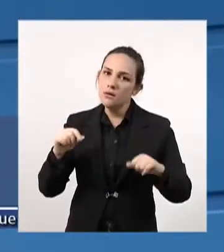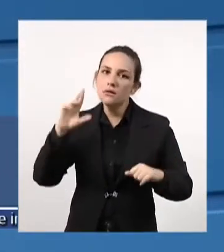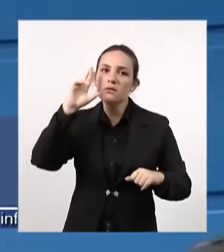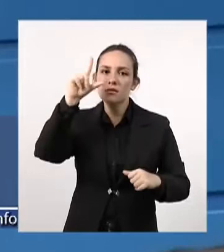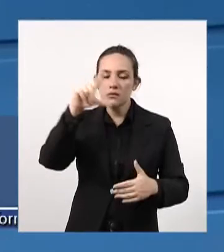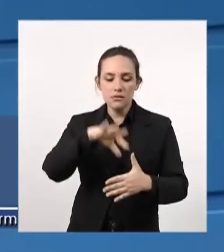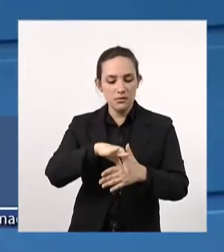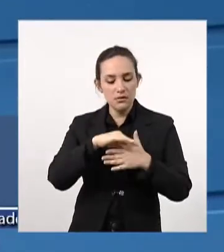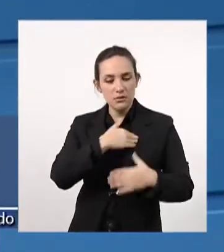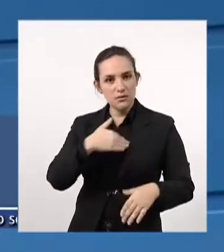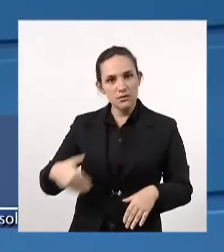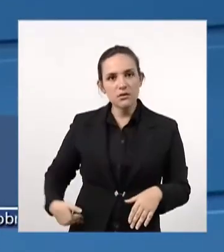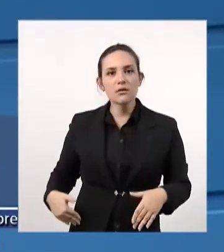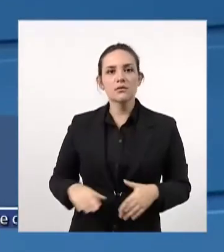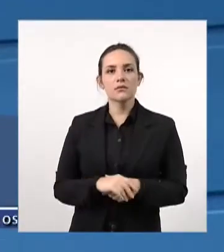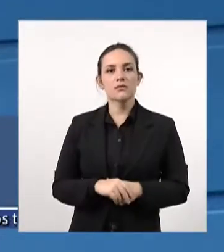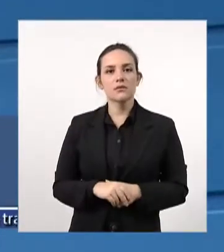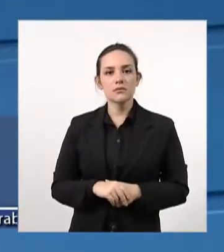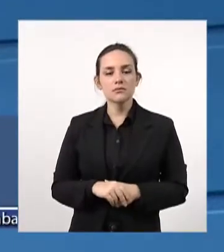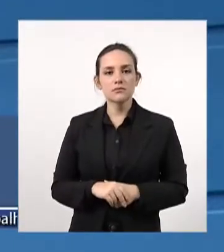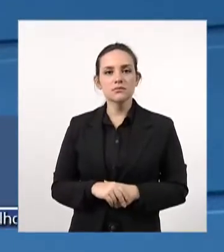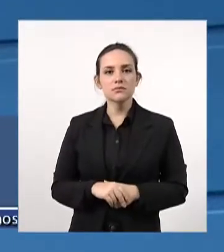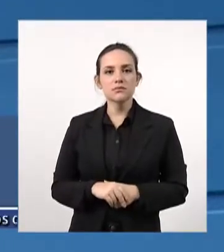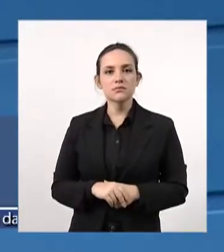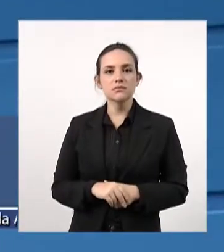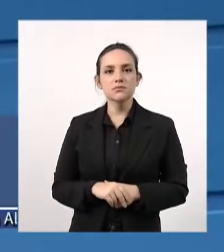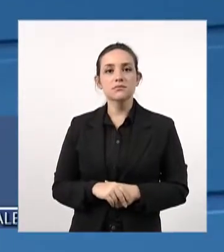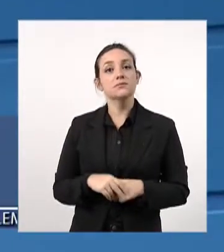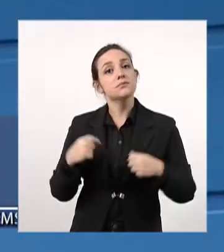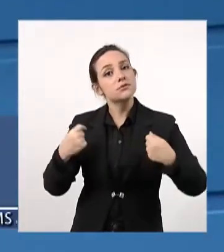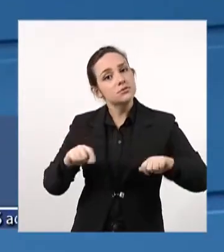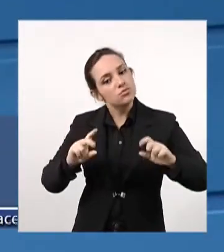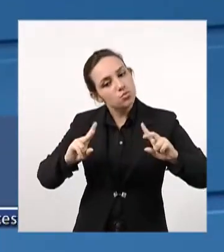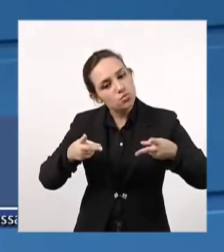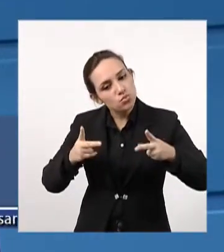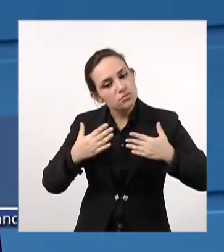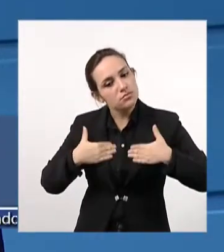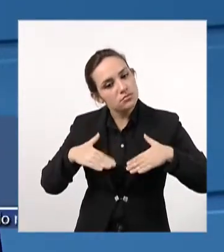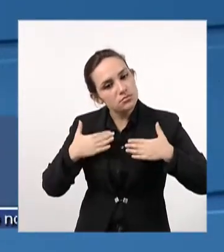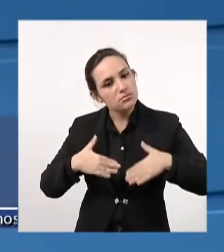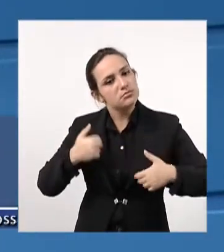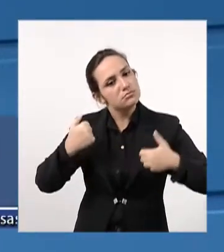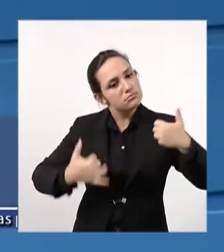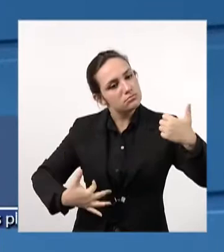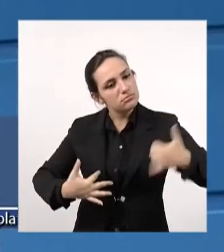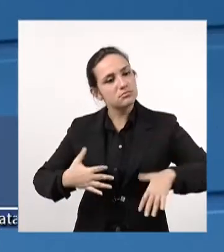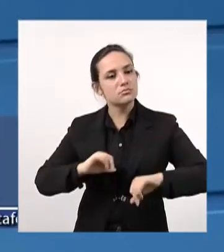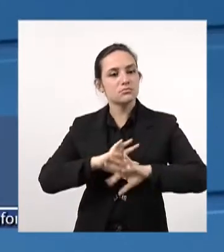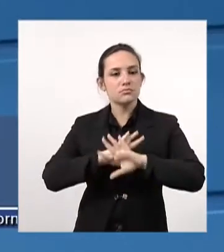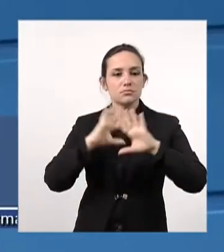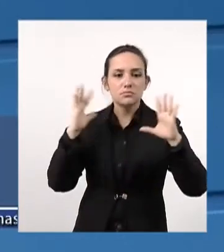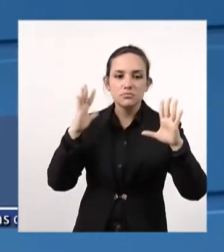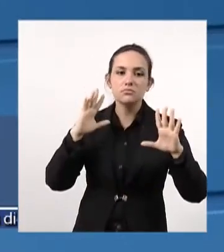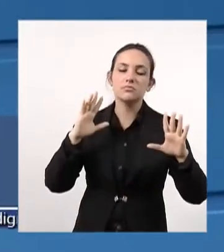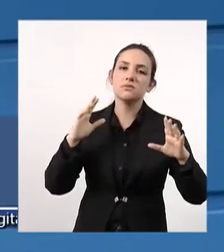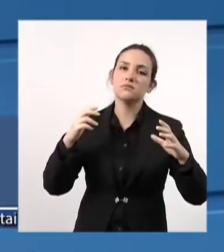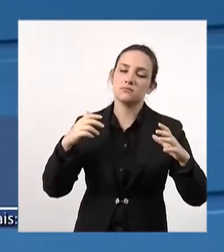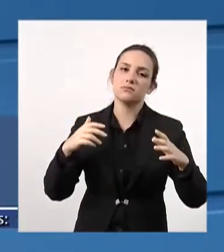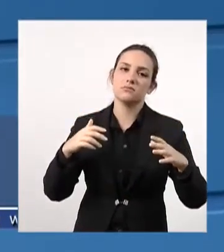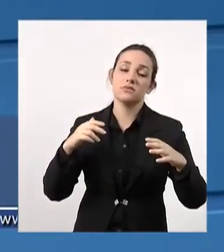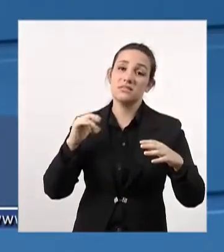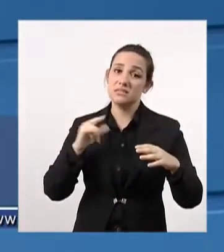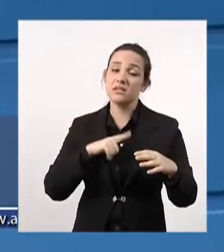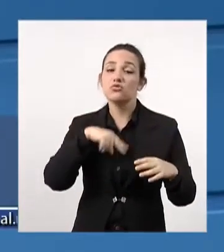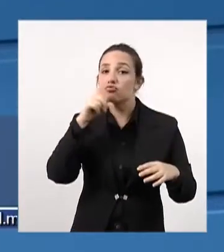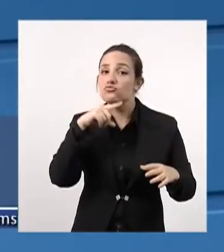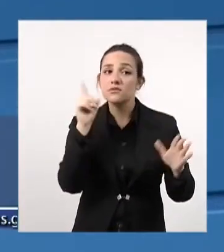governo, no sentido de trazer as explicações, as justificativas do governo para os